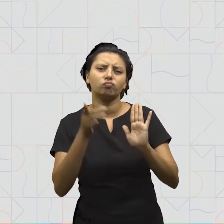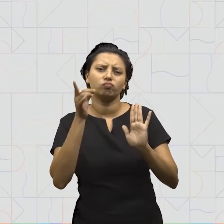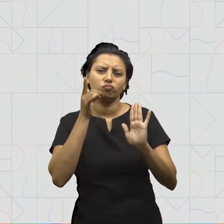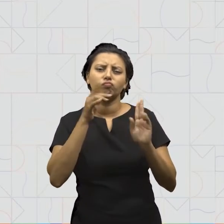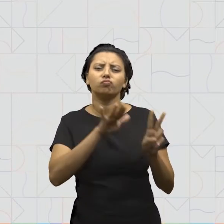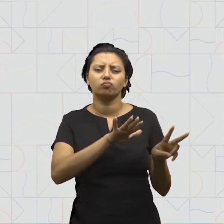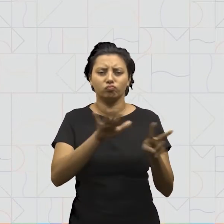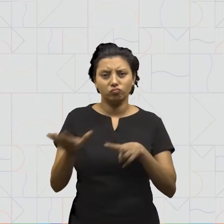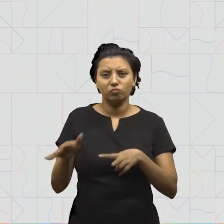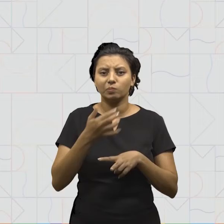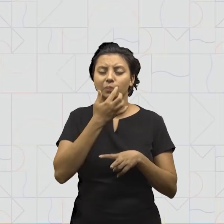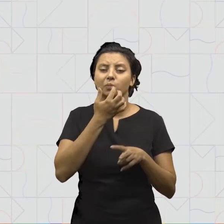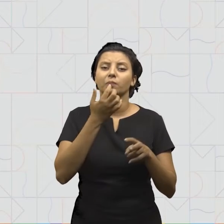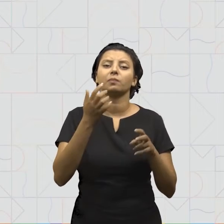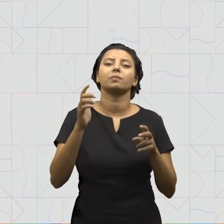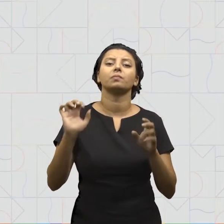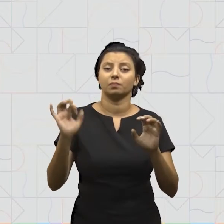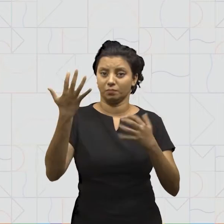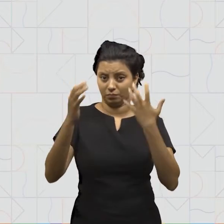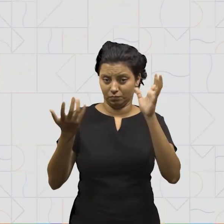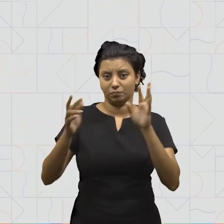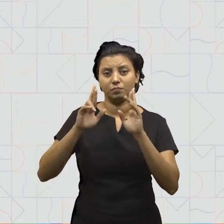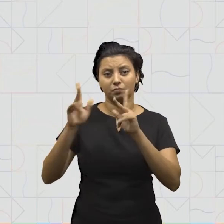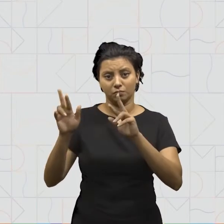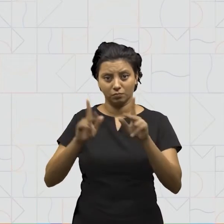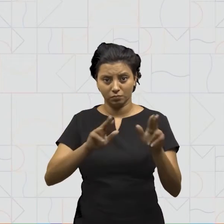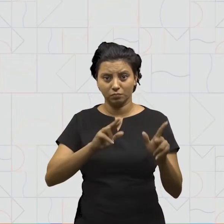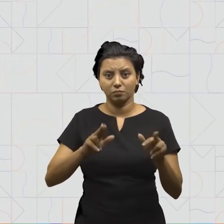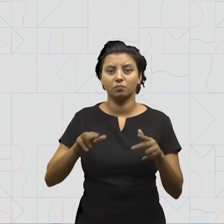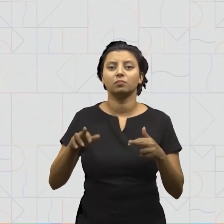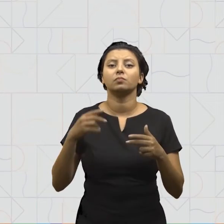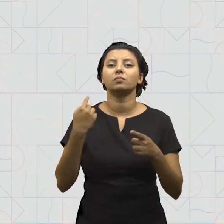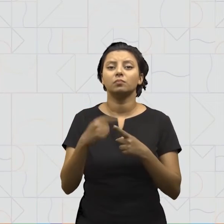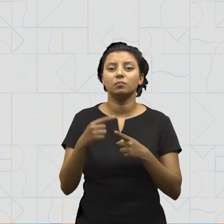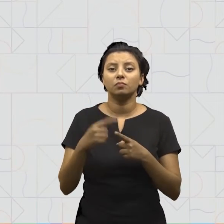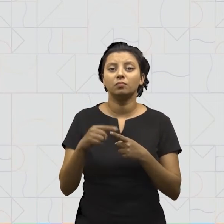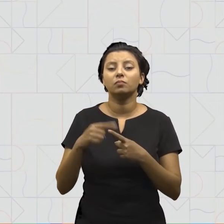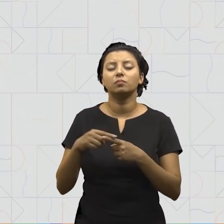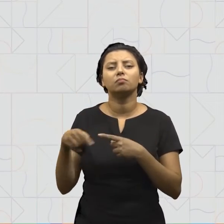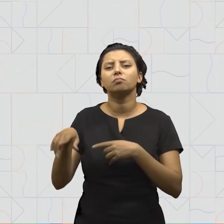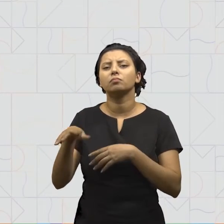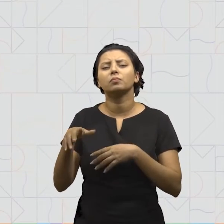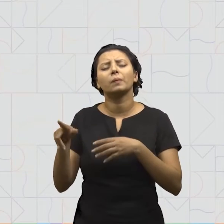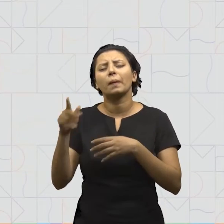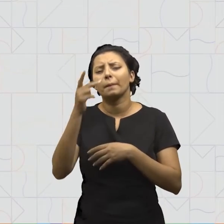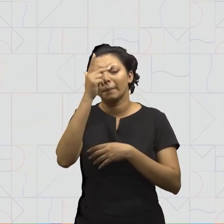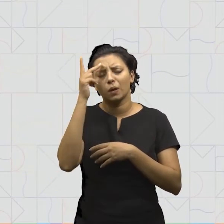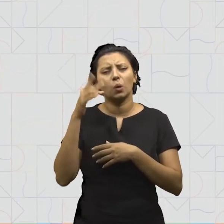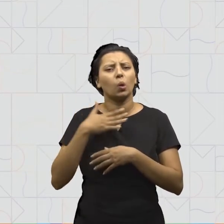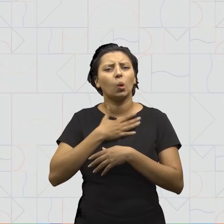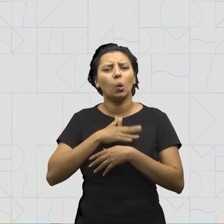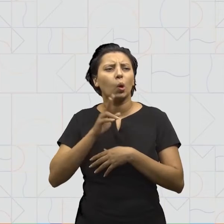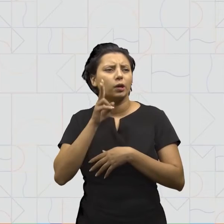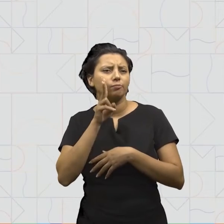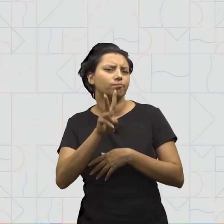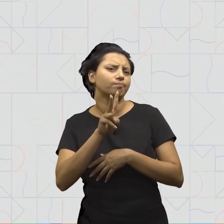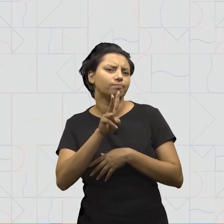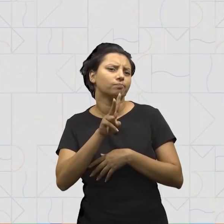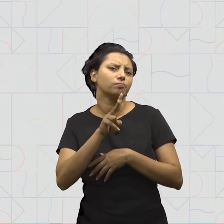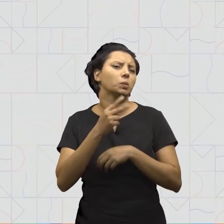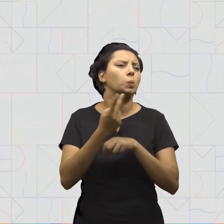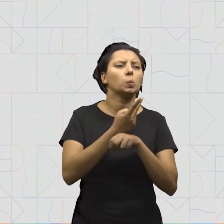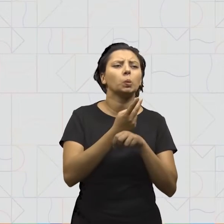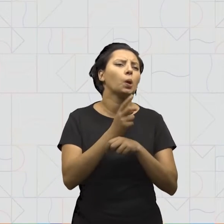a semana, as atrações mudam devido à baixa procura da população. Disse que